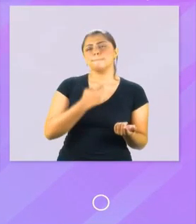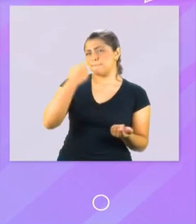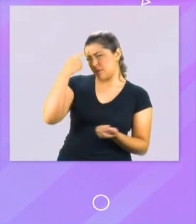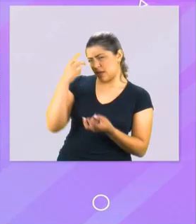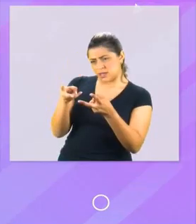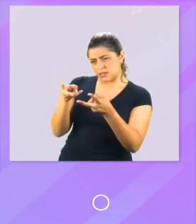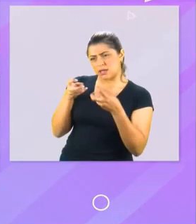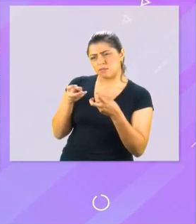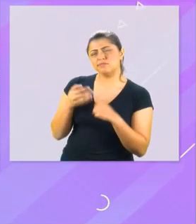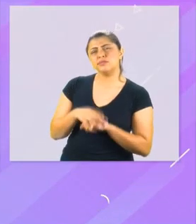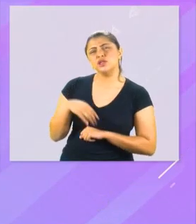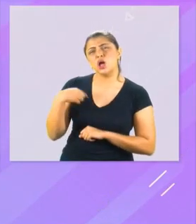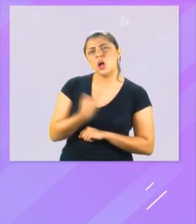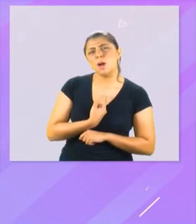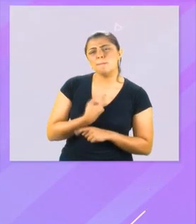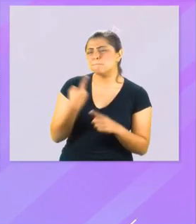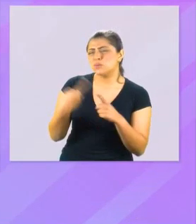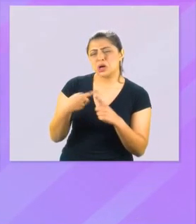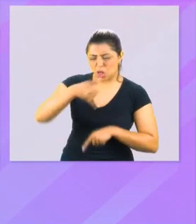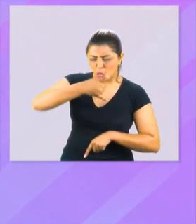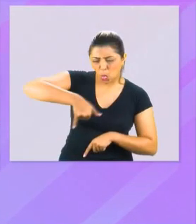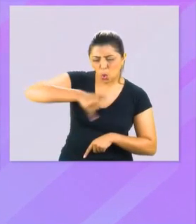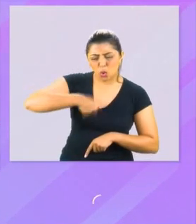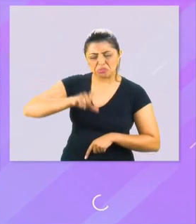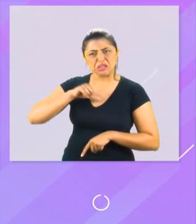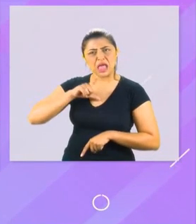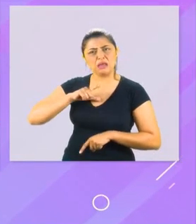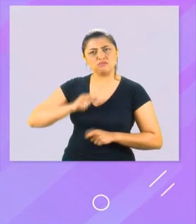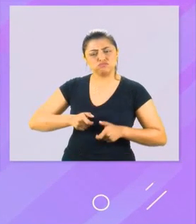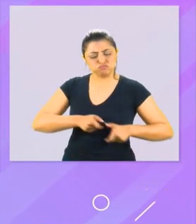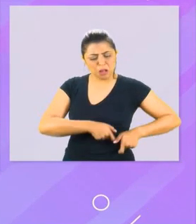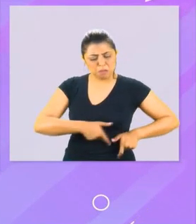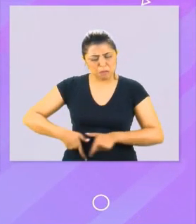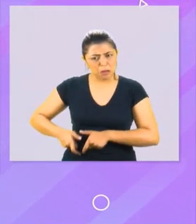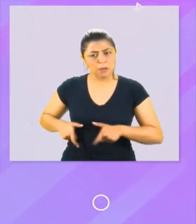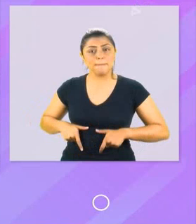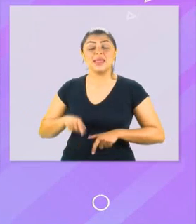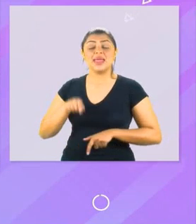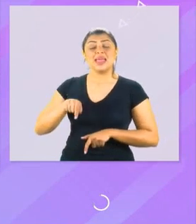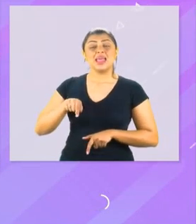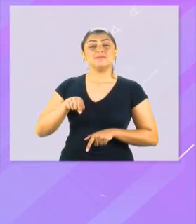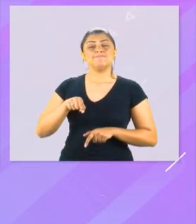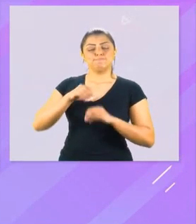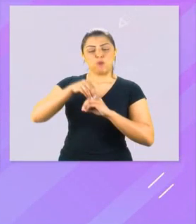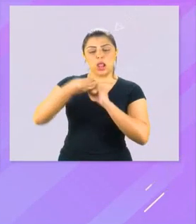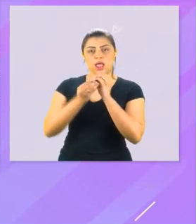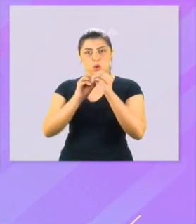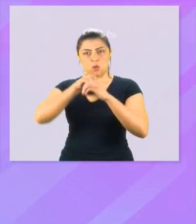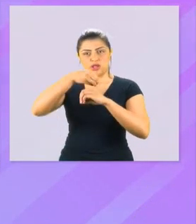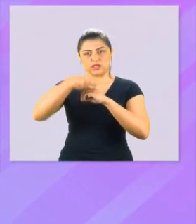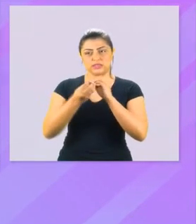nos levanta uma questão. Por que nós produzimos tanto colesterol assim? Ele é um metabólito, uma